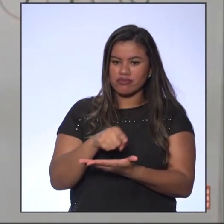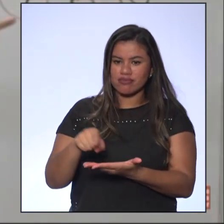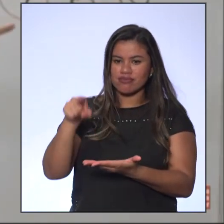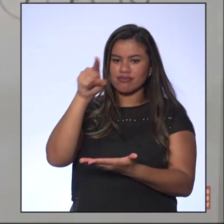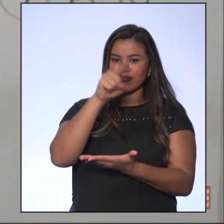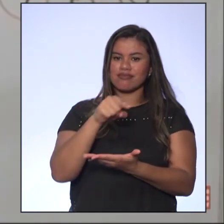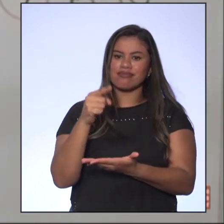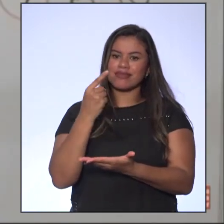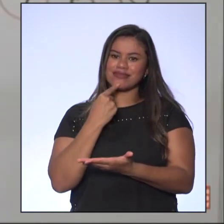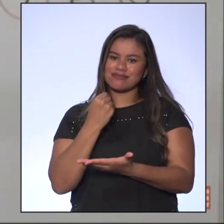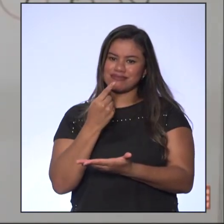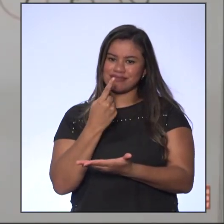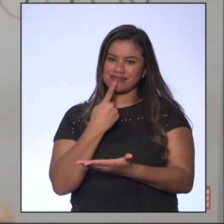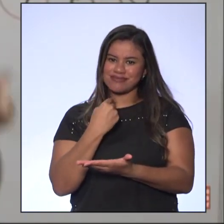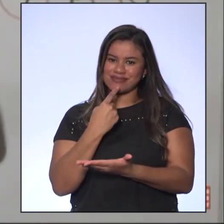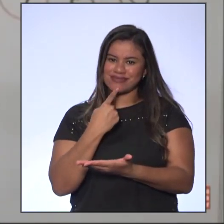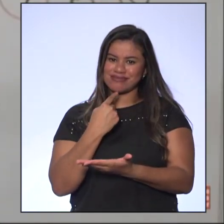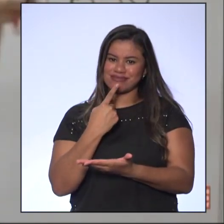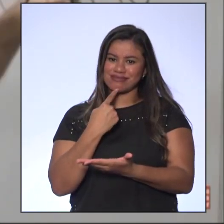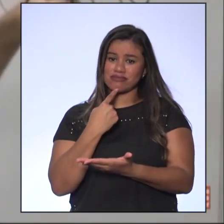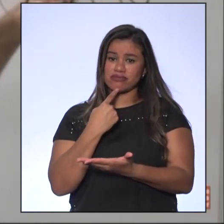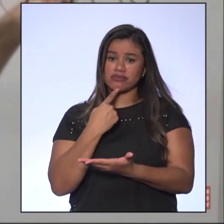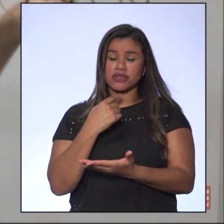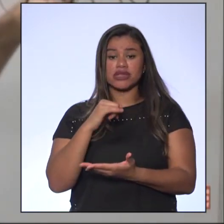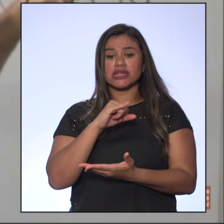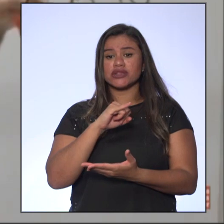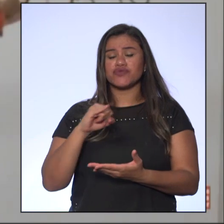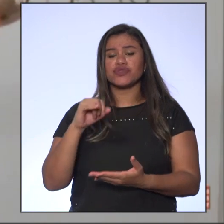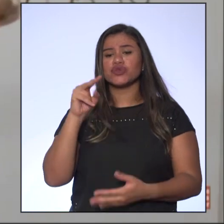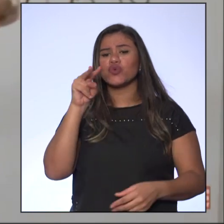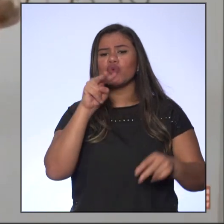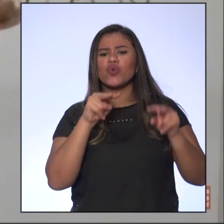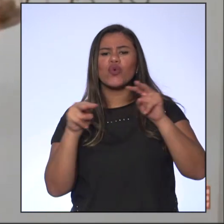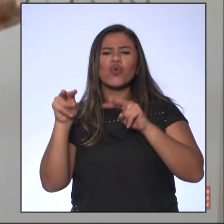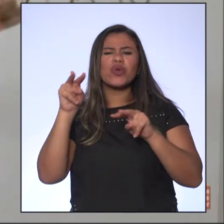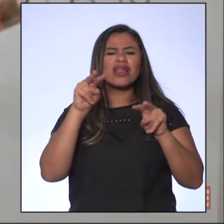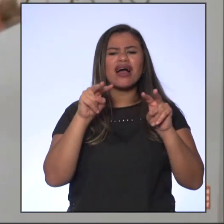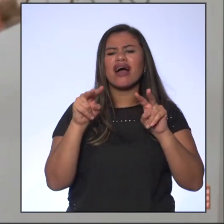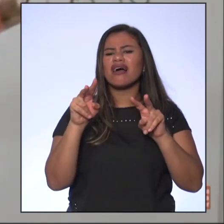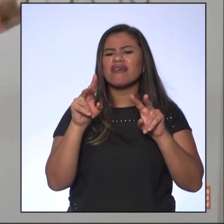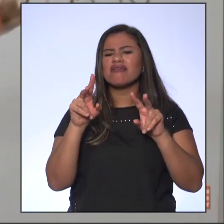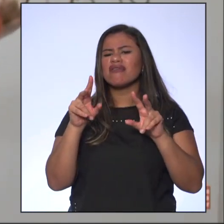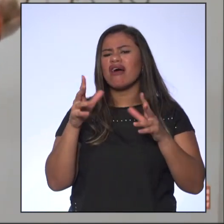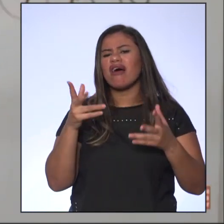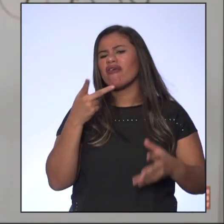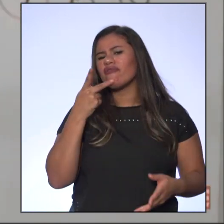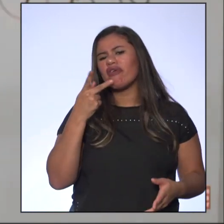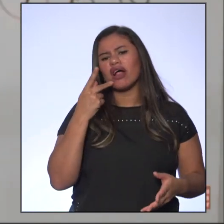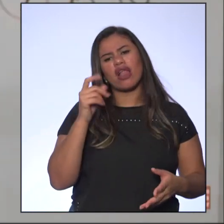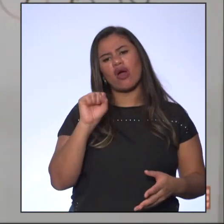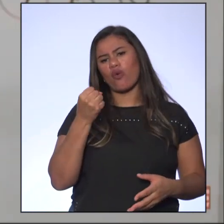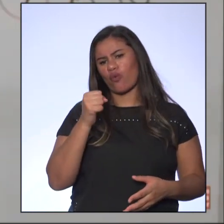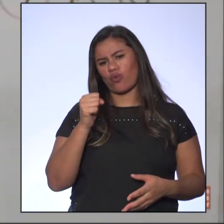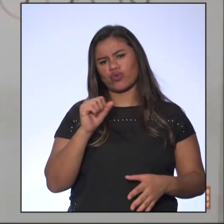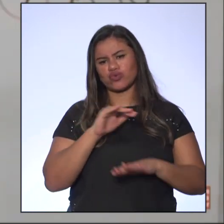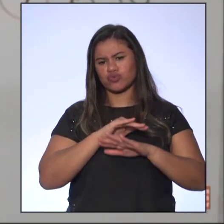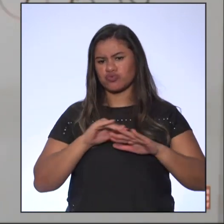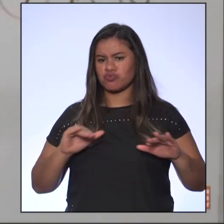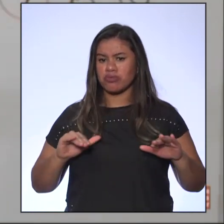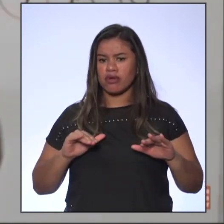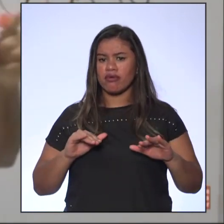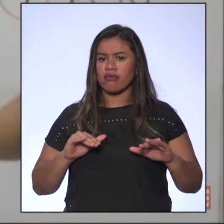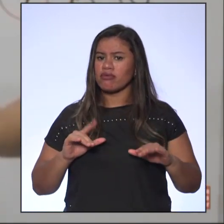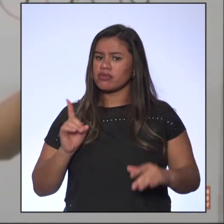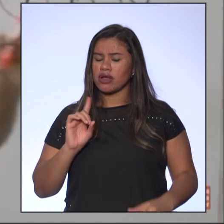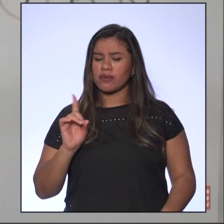você não colocasse em ordem crescente, você ia errar. Você ia falar que a mediana era 8, e não é 8. Mas, Murat, só